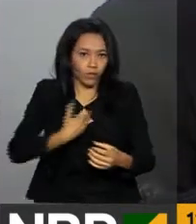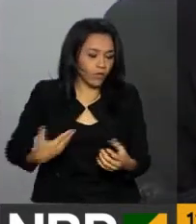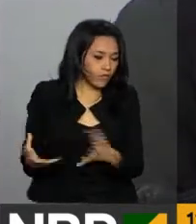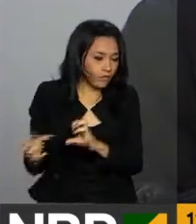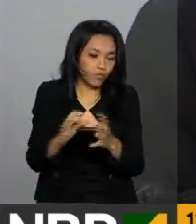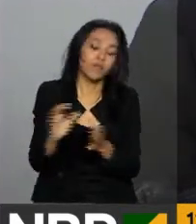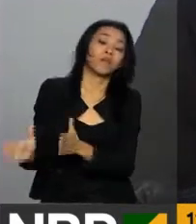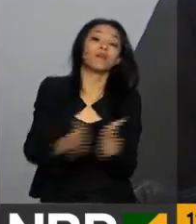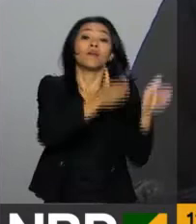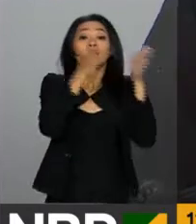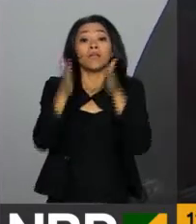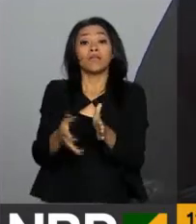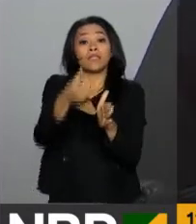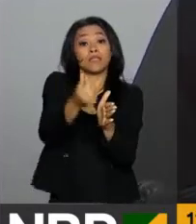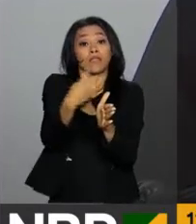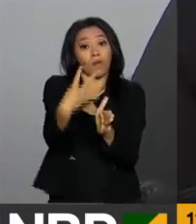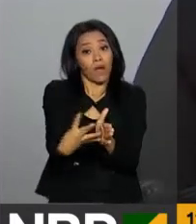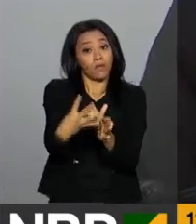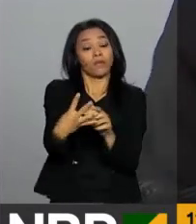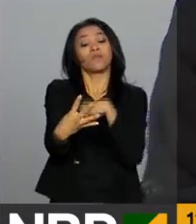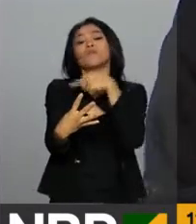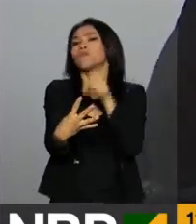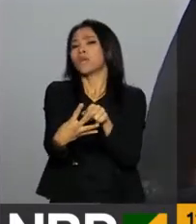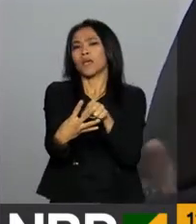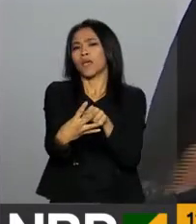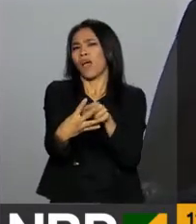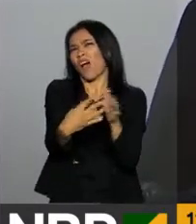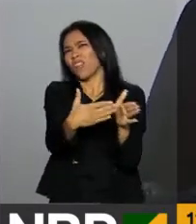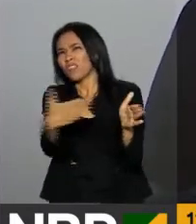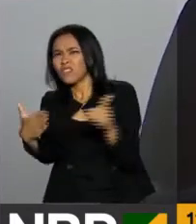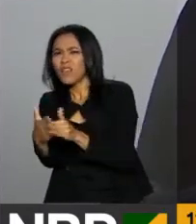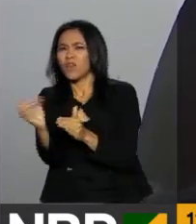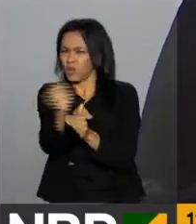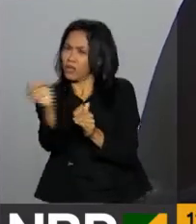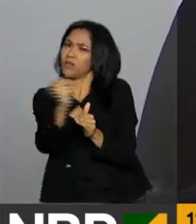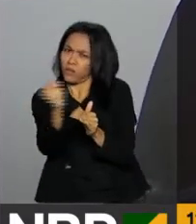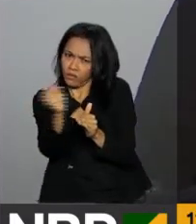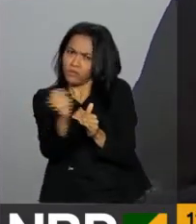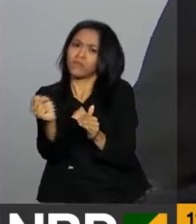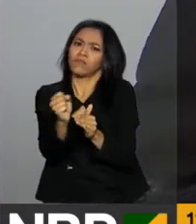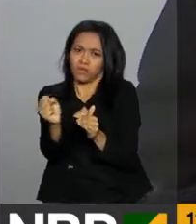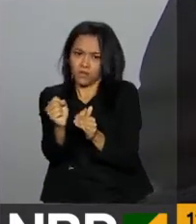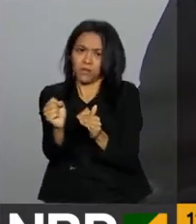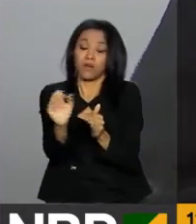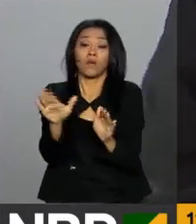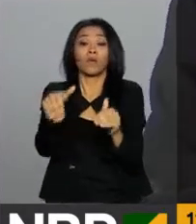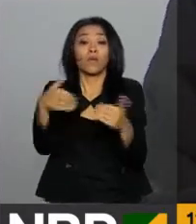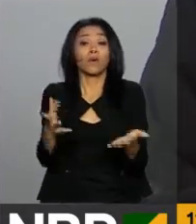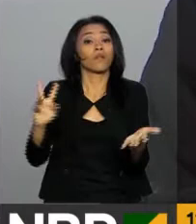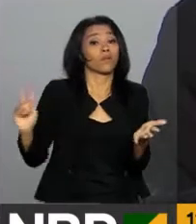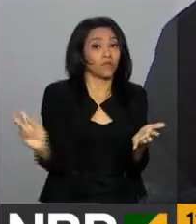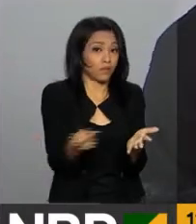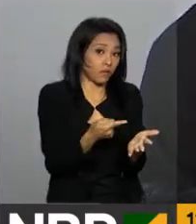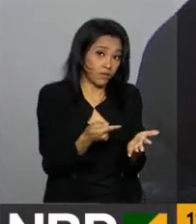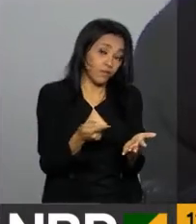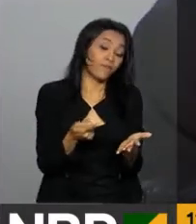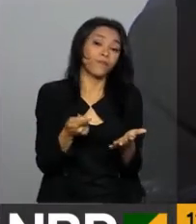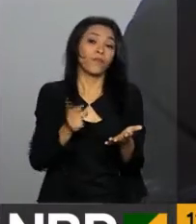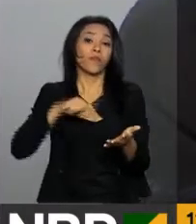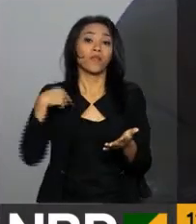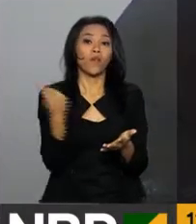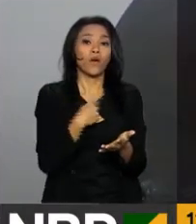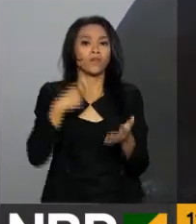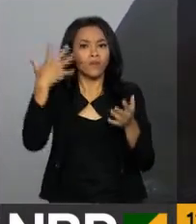em 64 depois chegamos 64 fomos 6488 quando novamente nós resolvemos